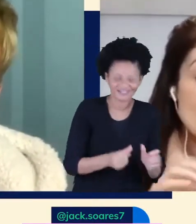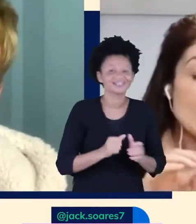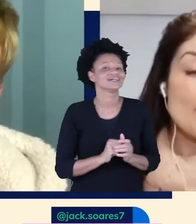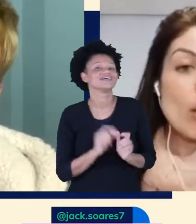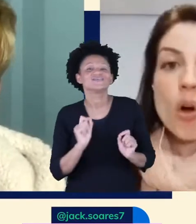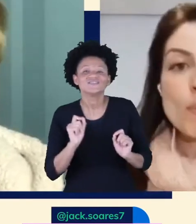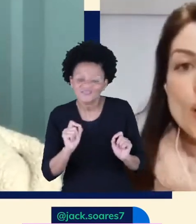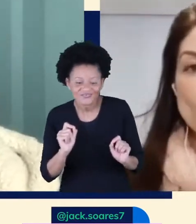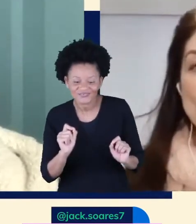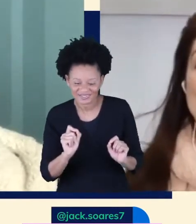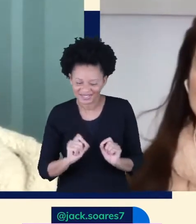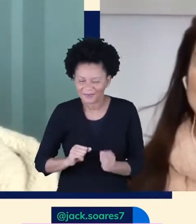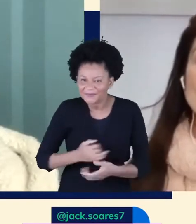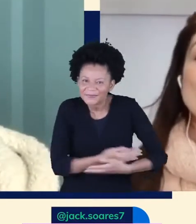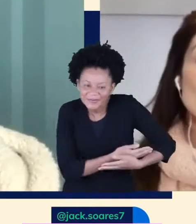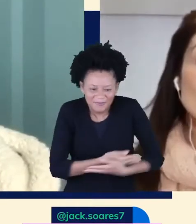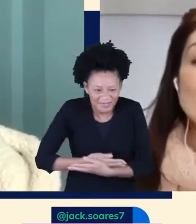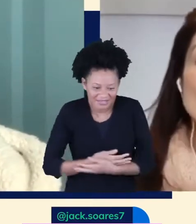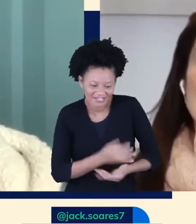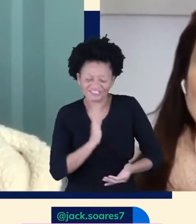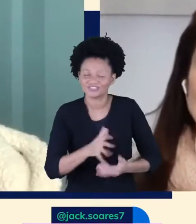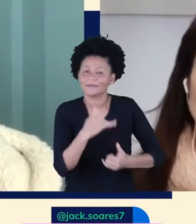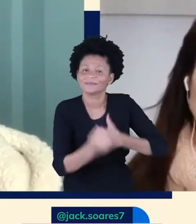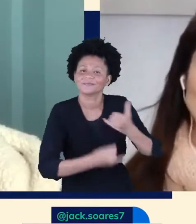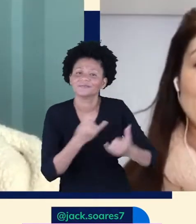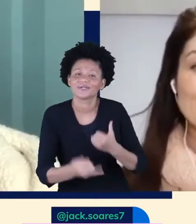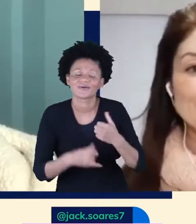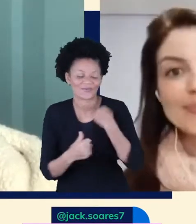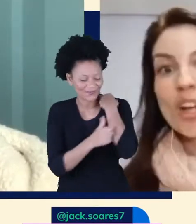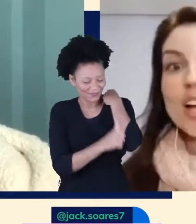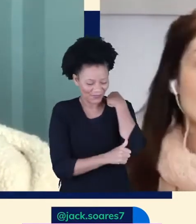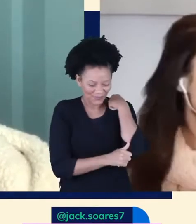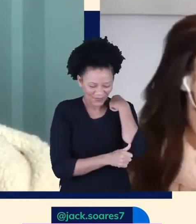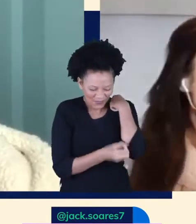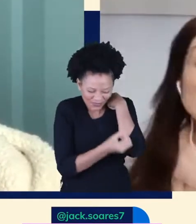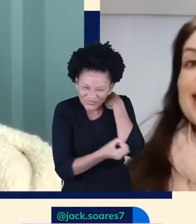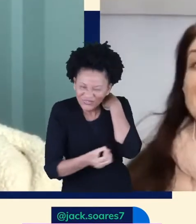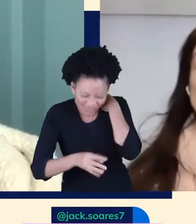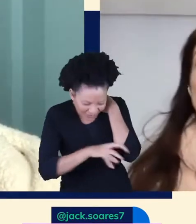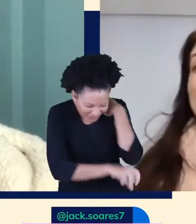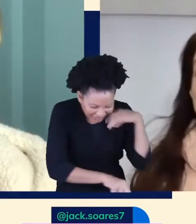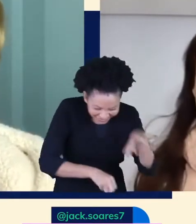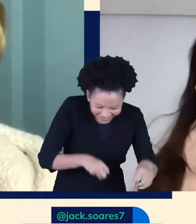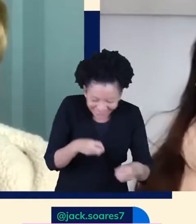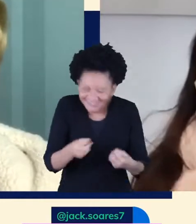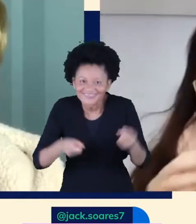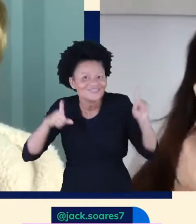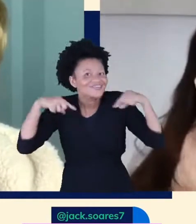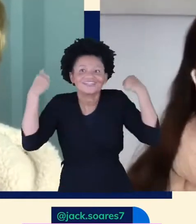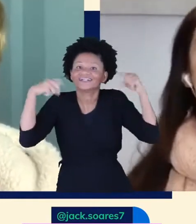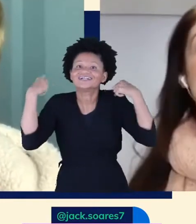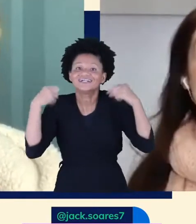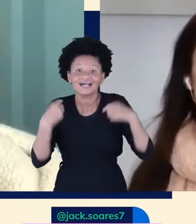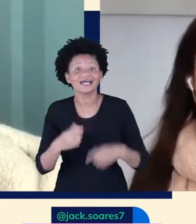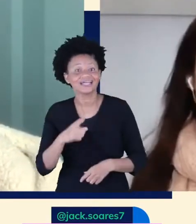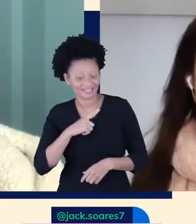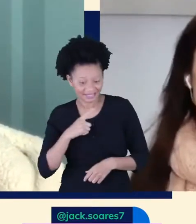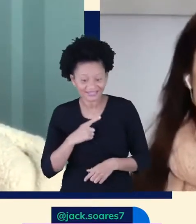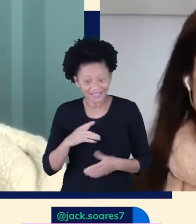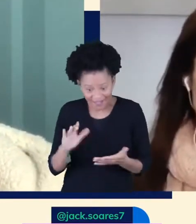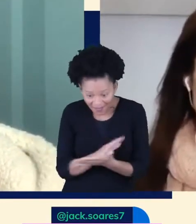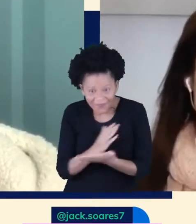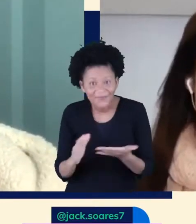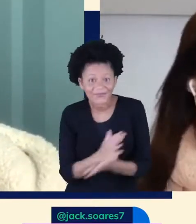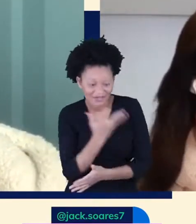fase, que brincou com o próprio cocô. Ainda mais quando ele é de bolinha. Nossa, a criança fica doida. E tem gente que coloca o cocôzinho